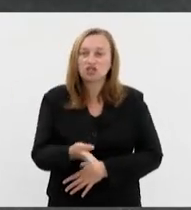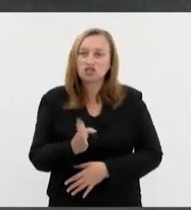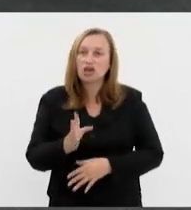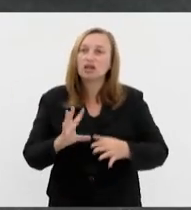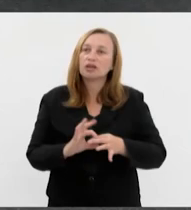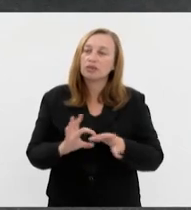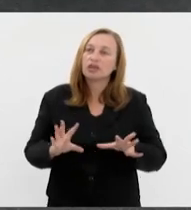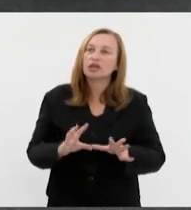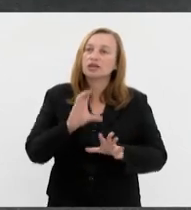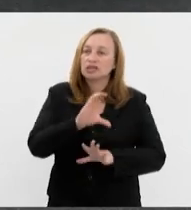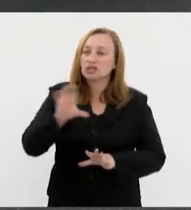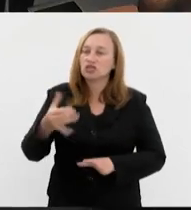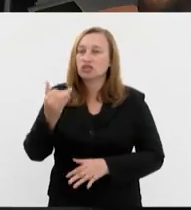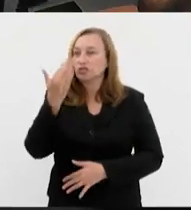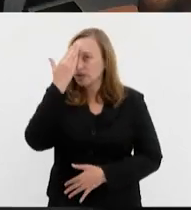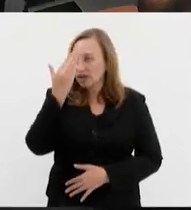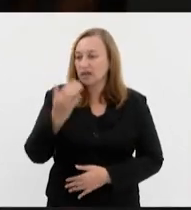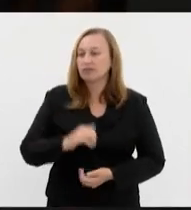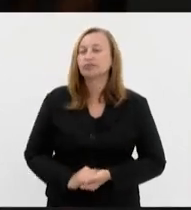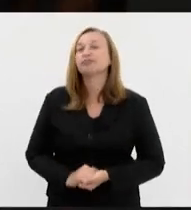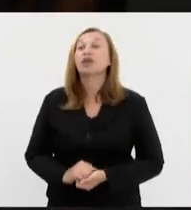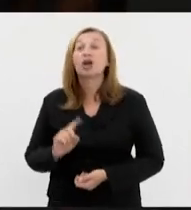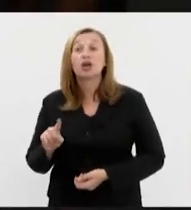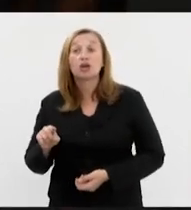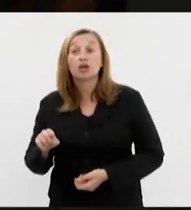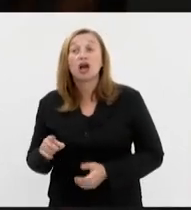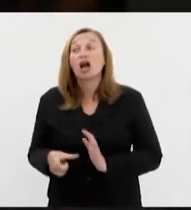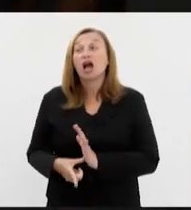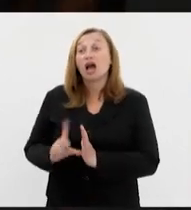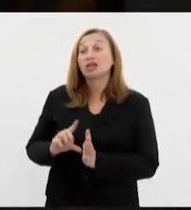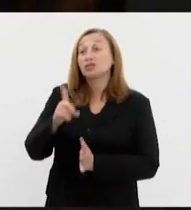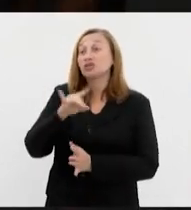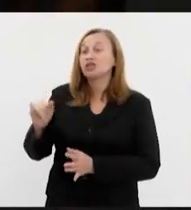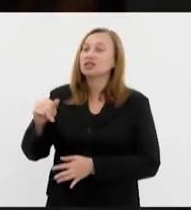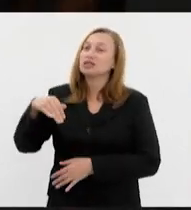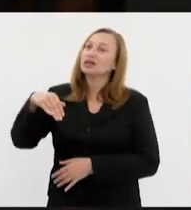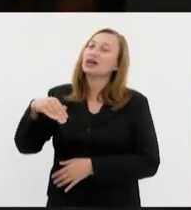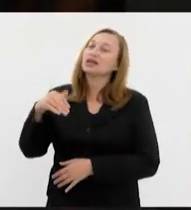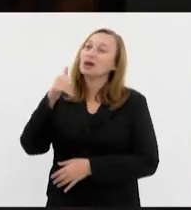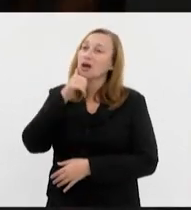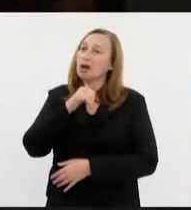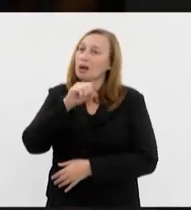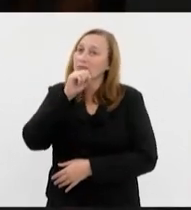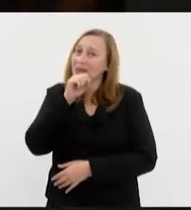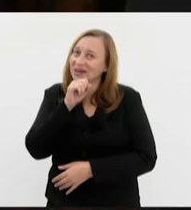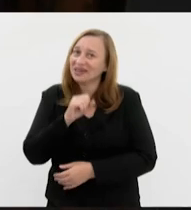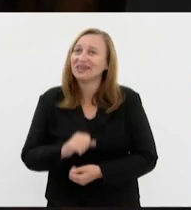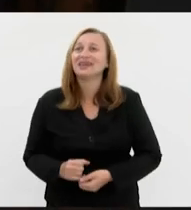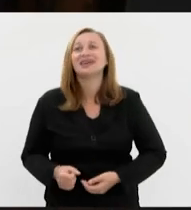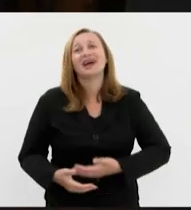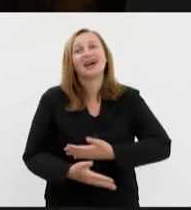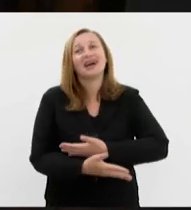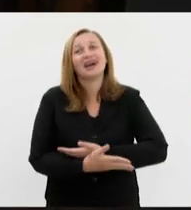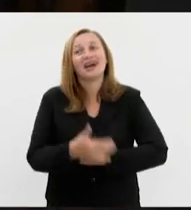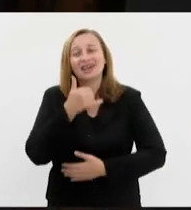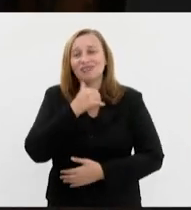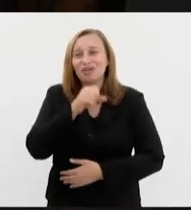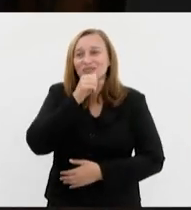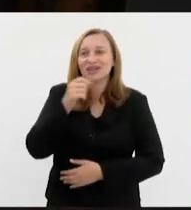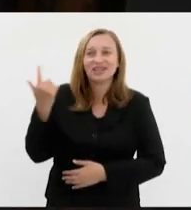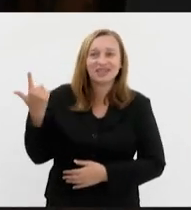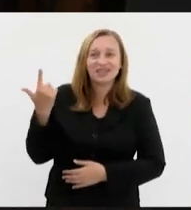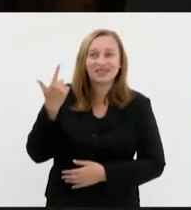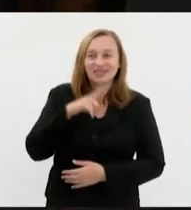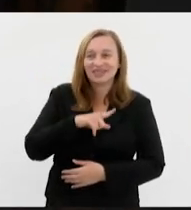deliberar no âmbito da CCJ. Obrigado. Esperamos que, antes do Dia das Mães, as mamães ganhem esse presente,